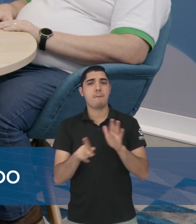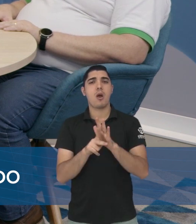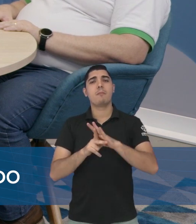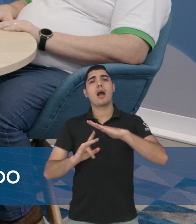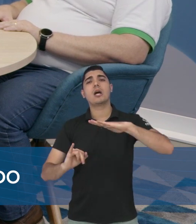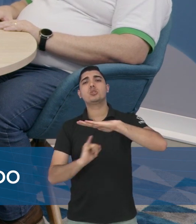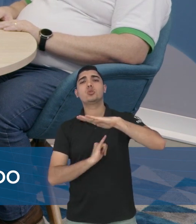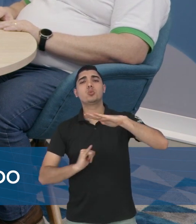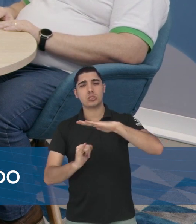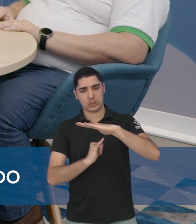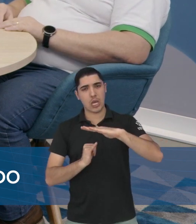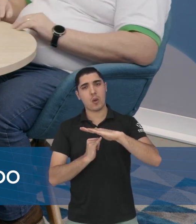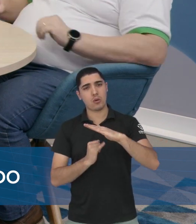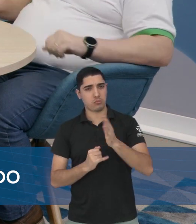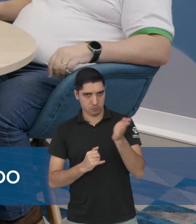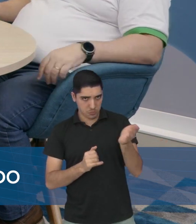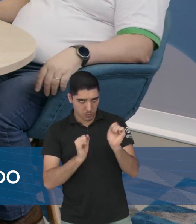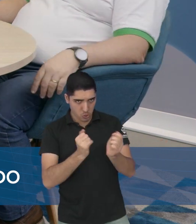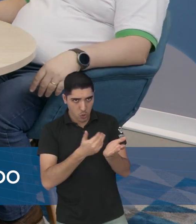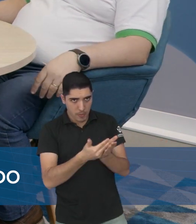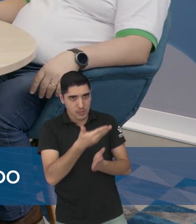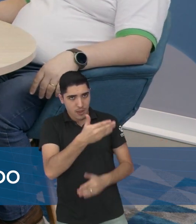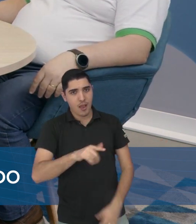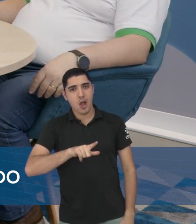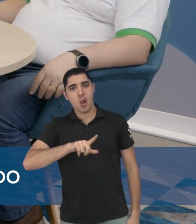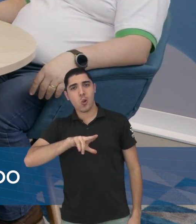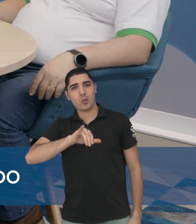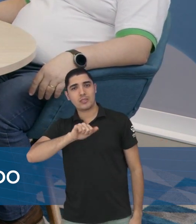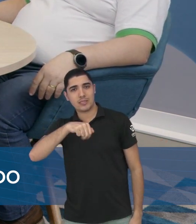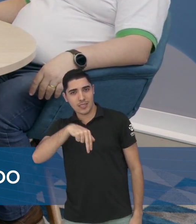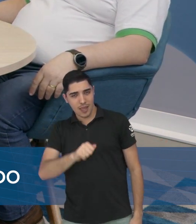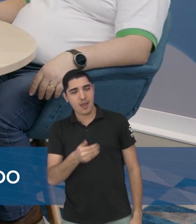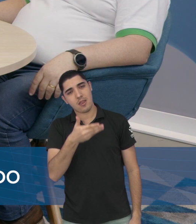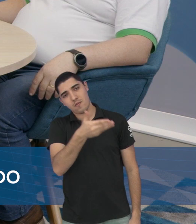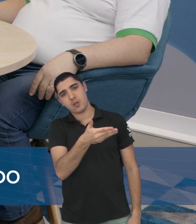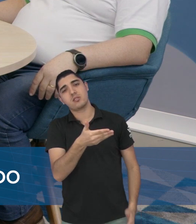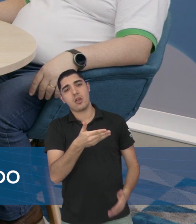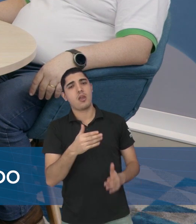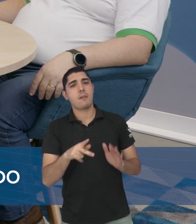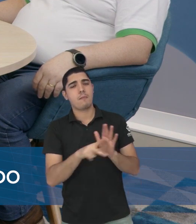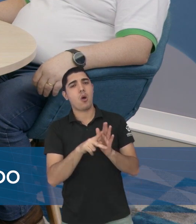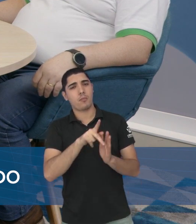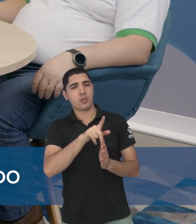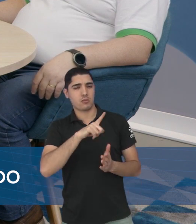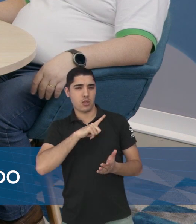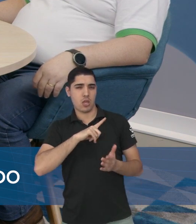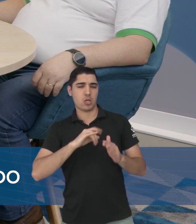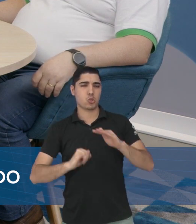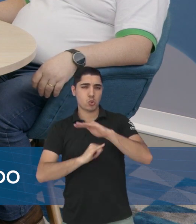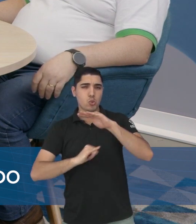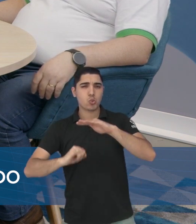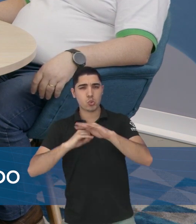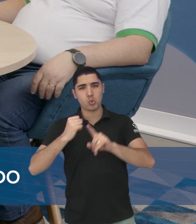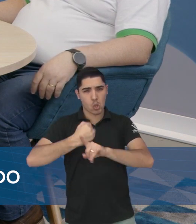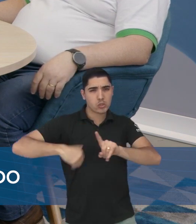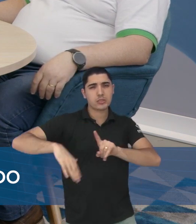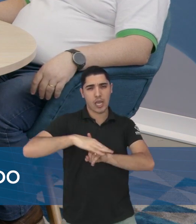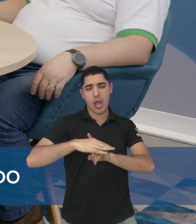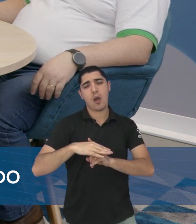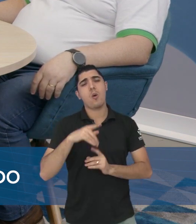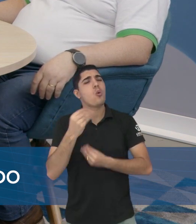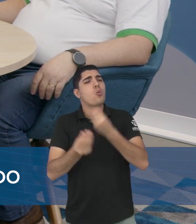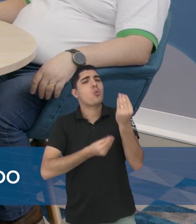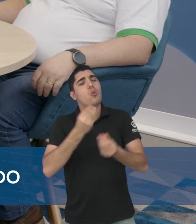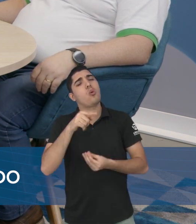instituição de vocês, começar pela Luciana, que é assistente social do Instituto Brandes, né? Conta pra gente como que